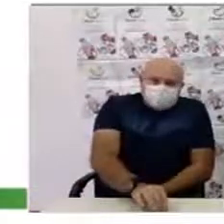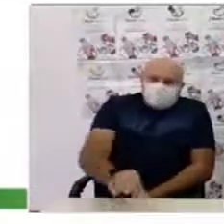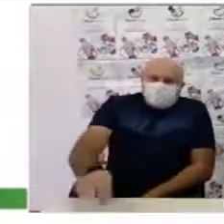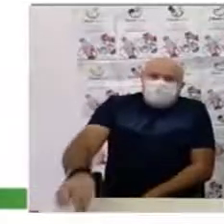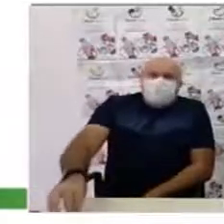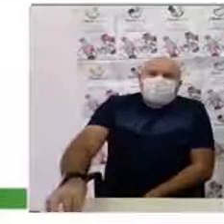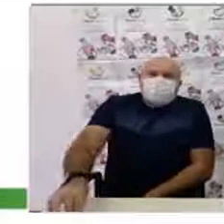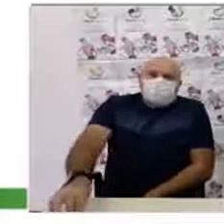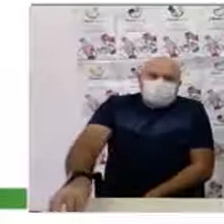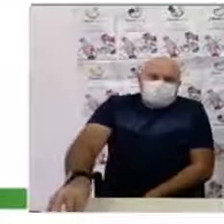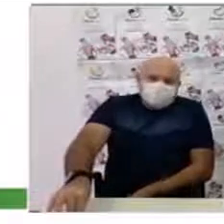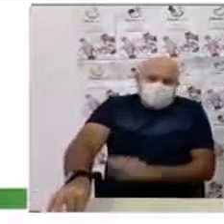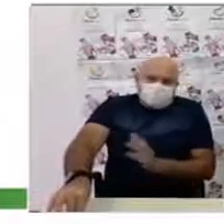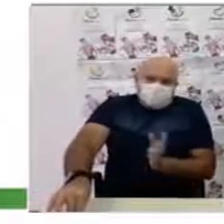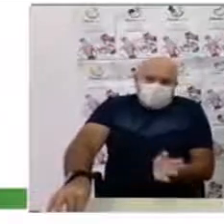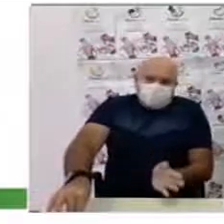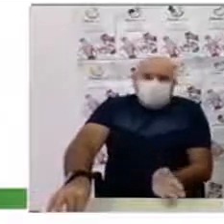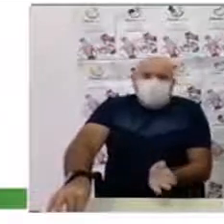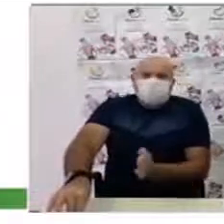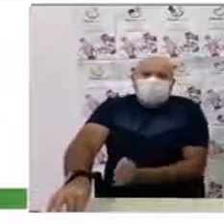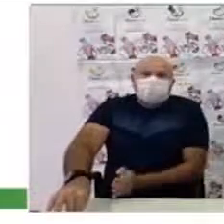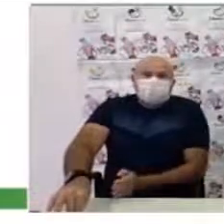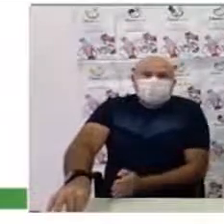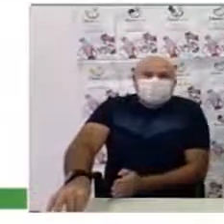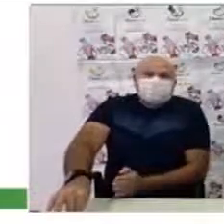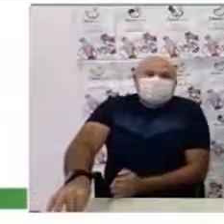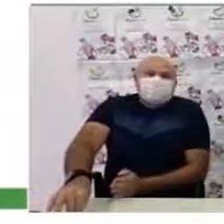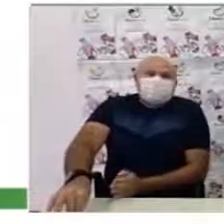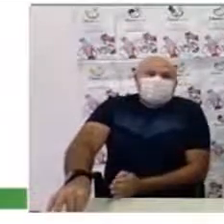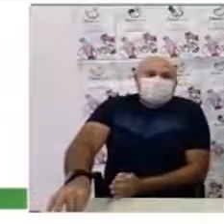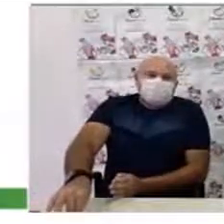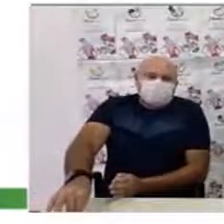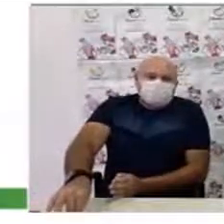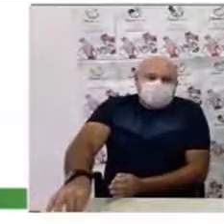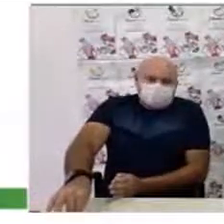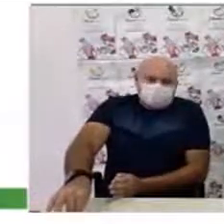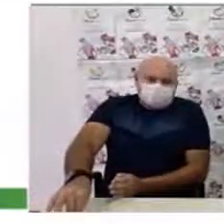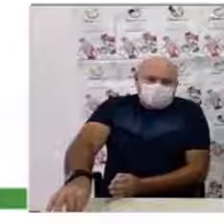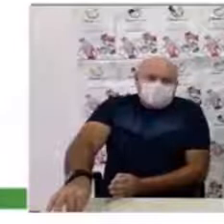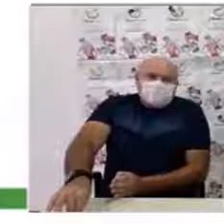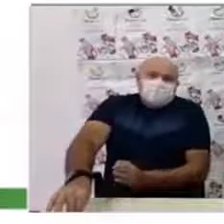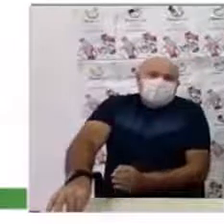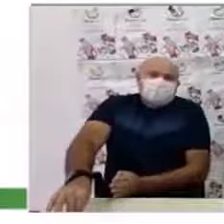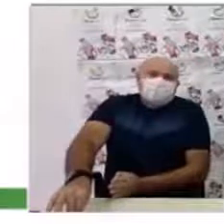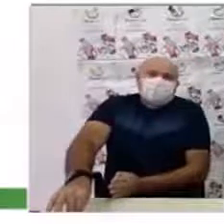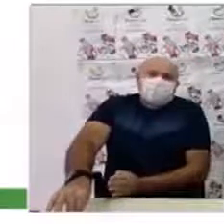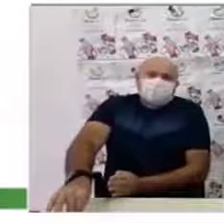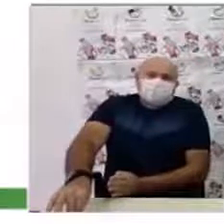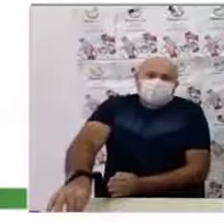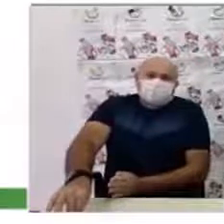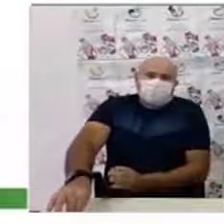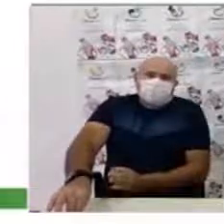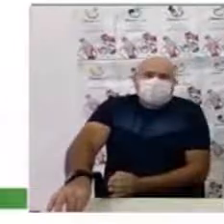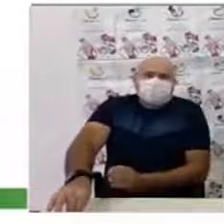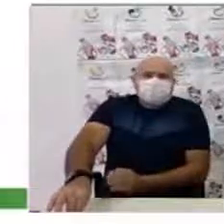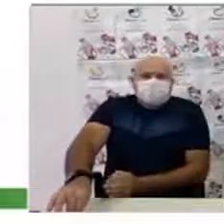ponderais. Para Thomson, para ele poder evoluir o modelo, você tem que lembrar dos raios catódicos. Professor, o que são os raios catódicos?